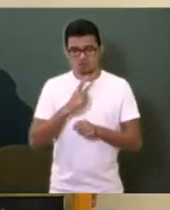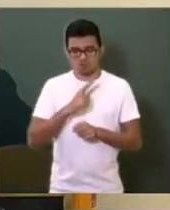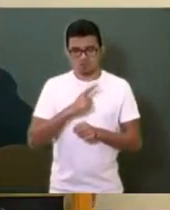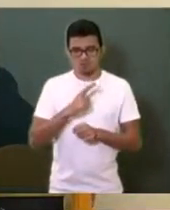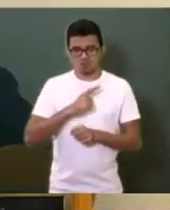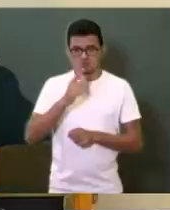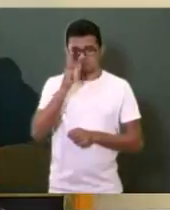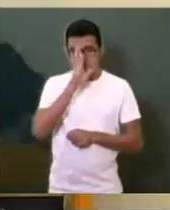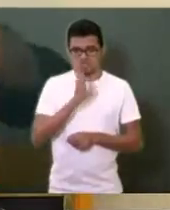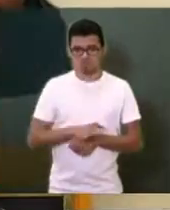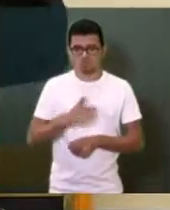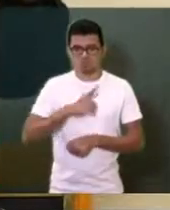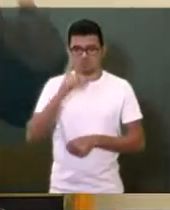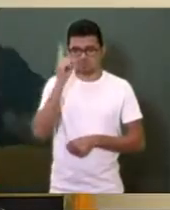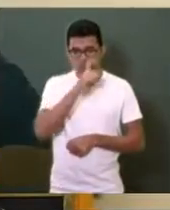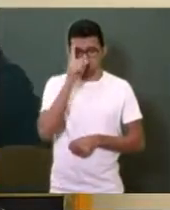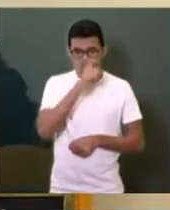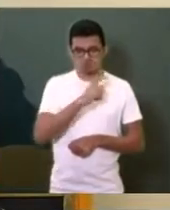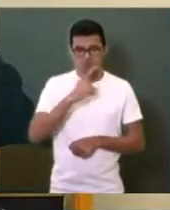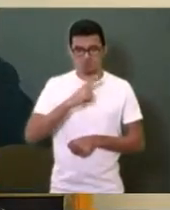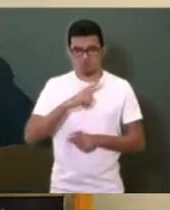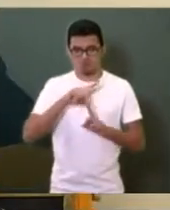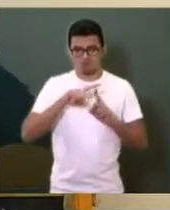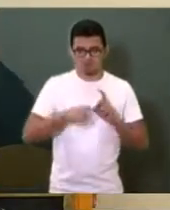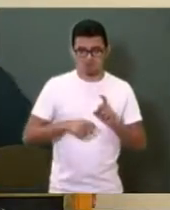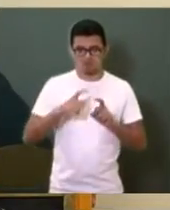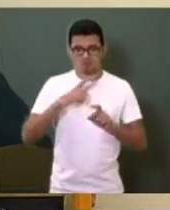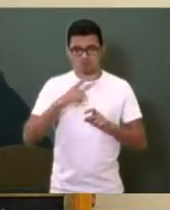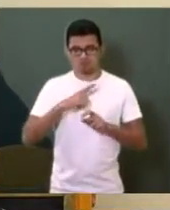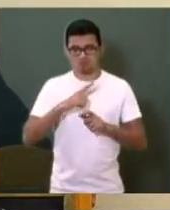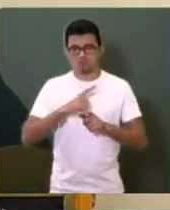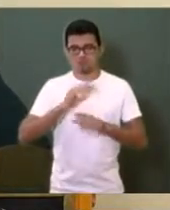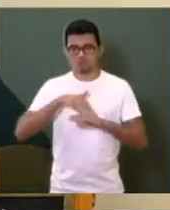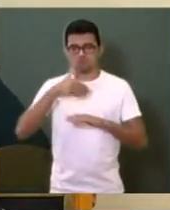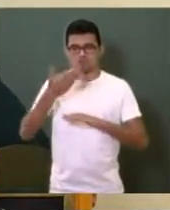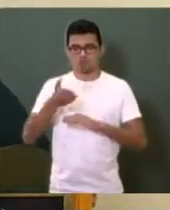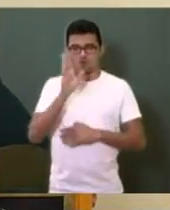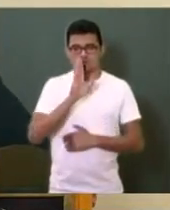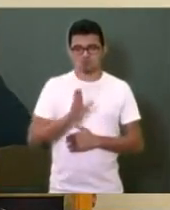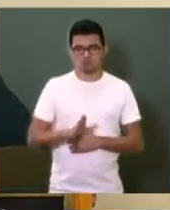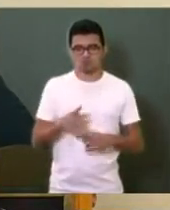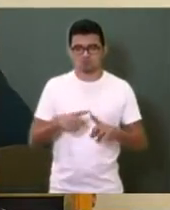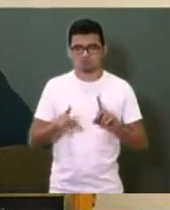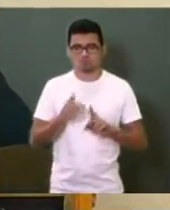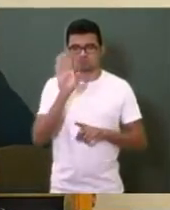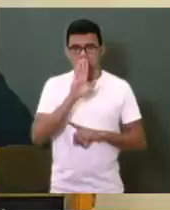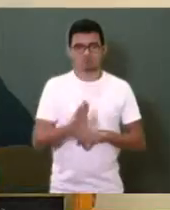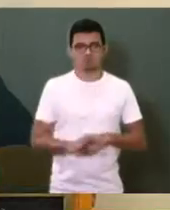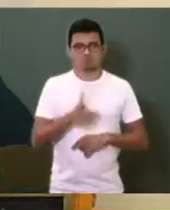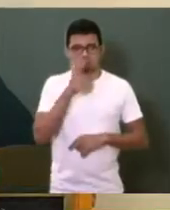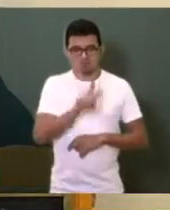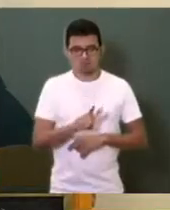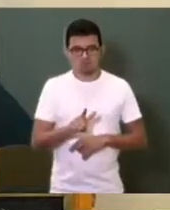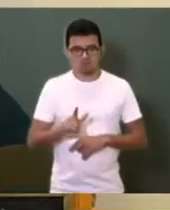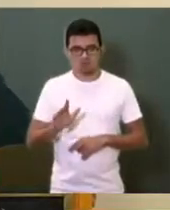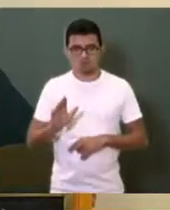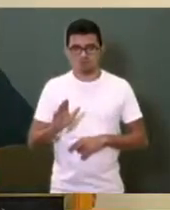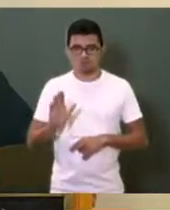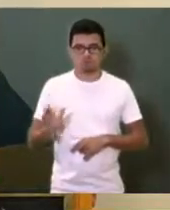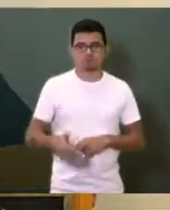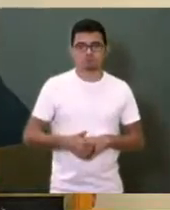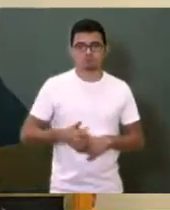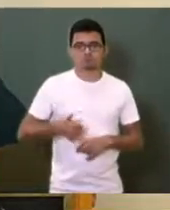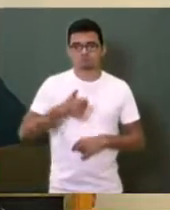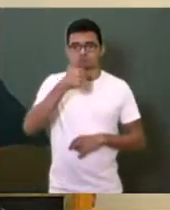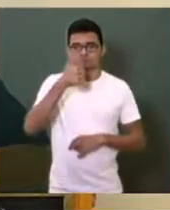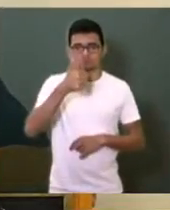passando dificuldade houve crise internacional mas o brasil é assim é ele consegue se m e